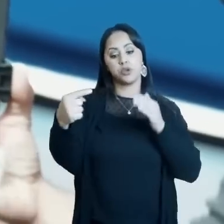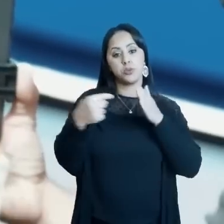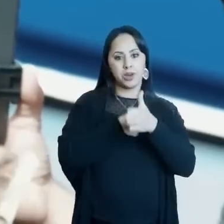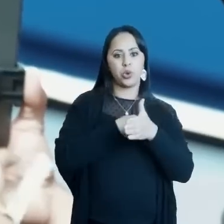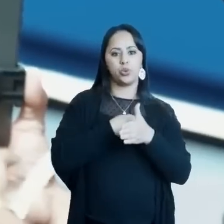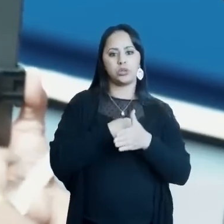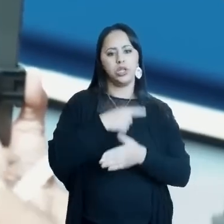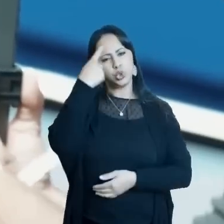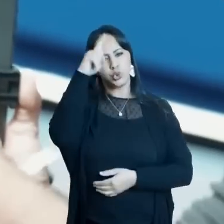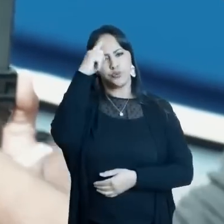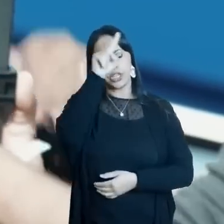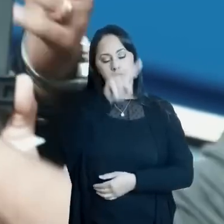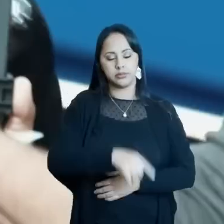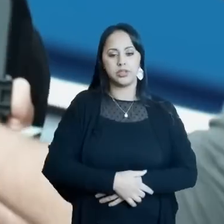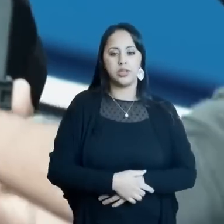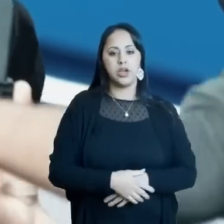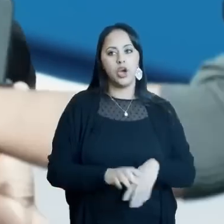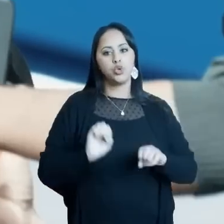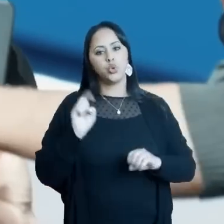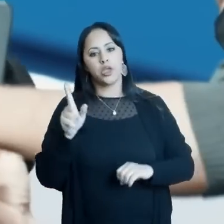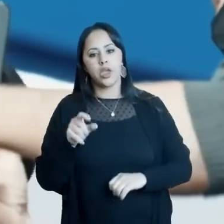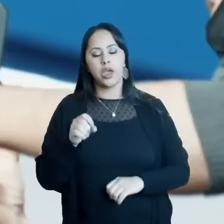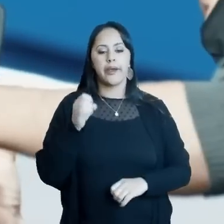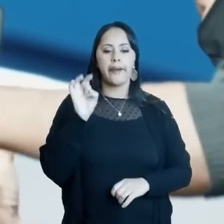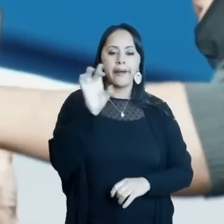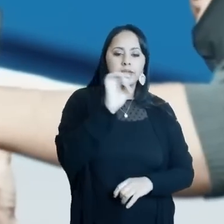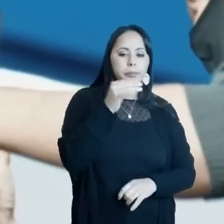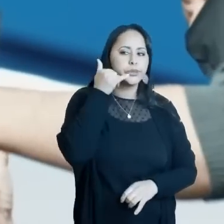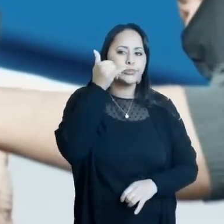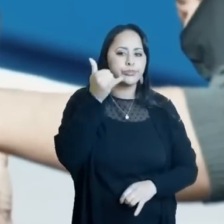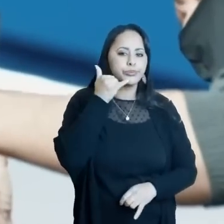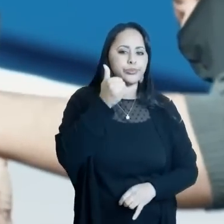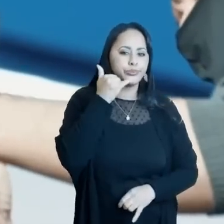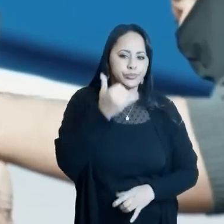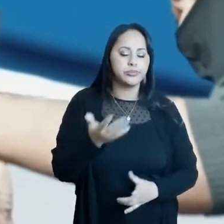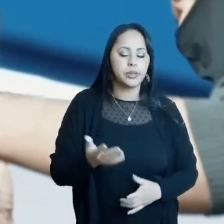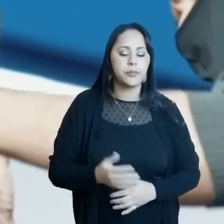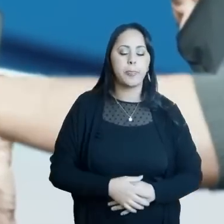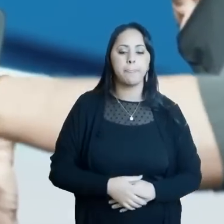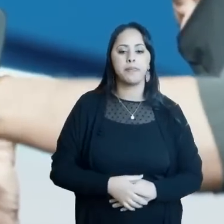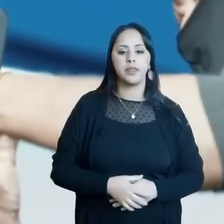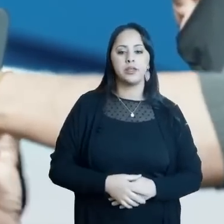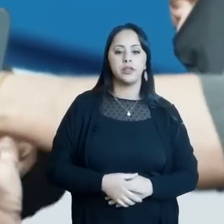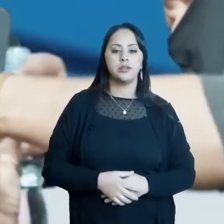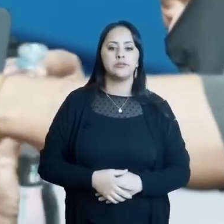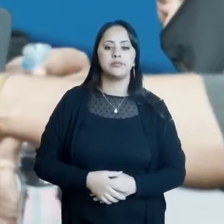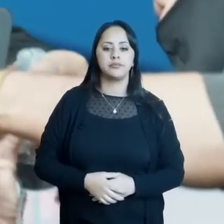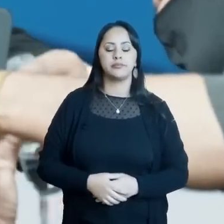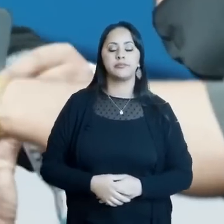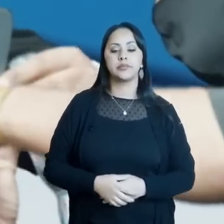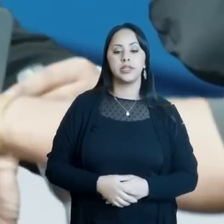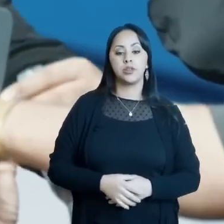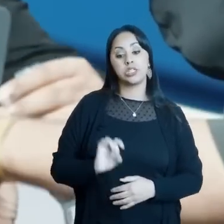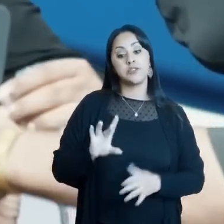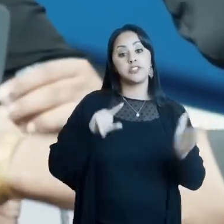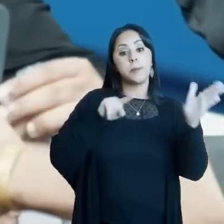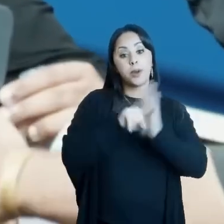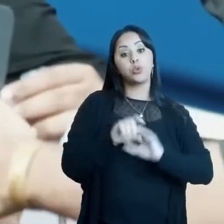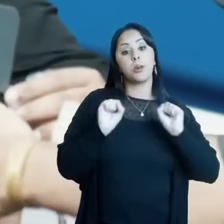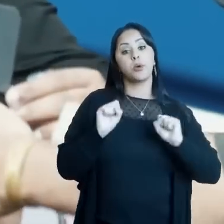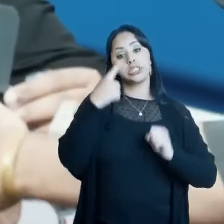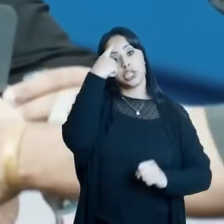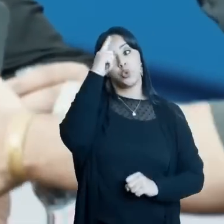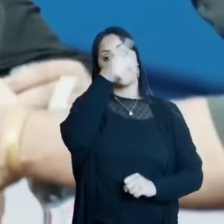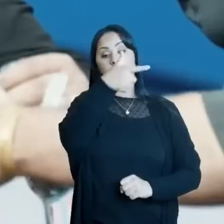as dúvidas de vocês mesmo, do que atendendo um por um aqui, porque daí é só sobre aquela pessoa. Não pode ser só sobre aquela pessoa, tem que ser sobre todo